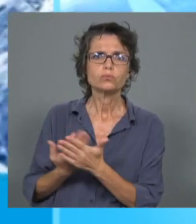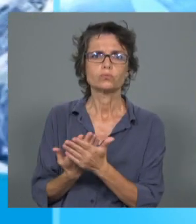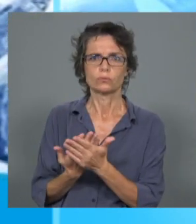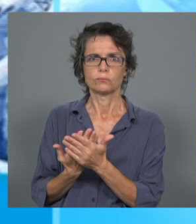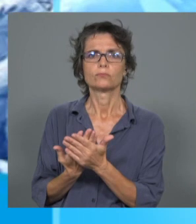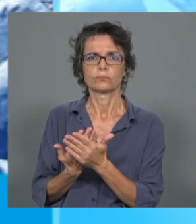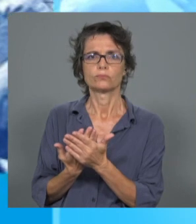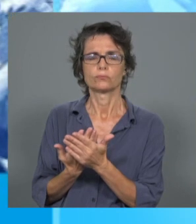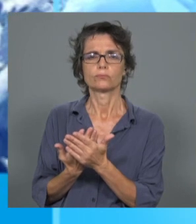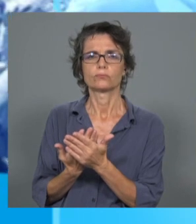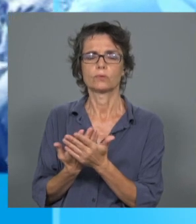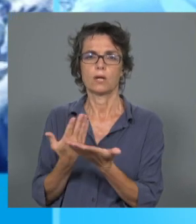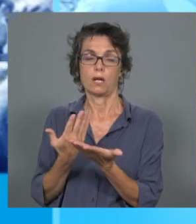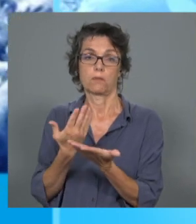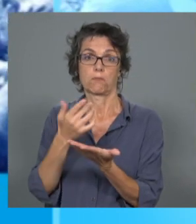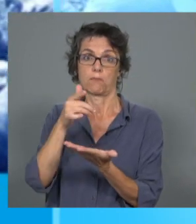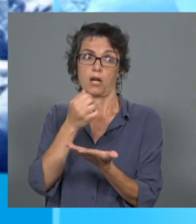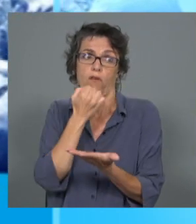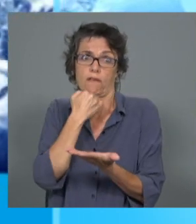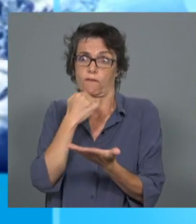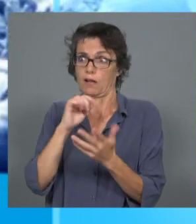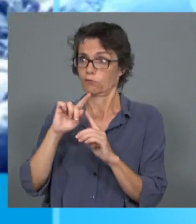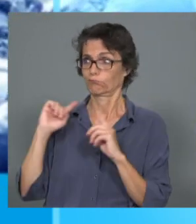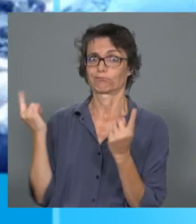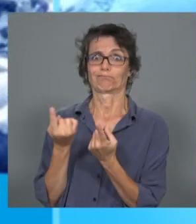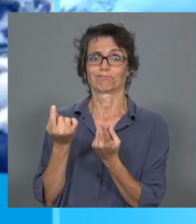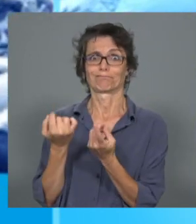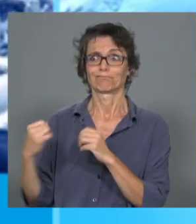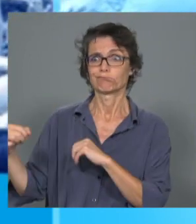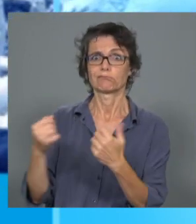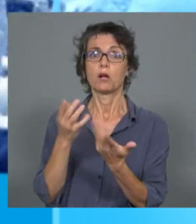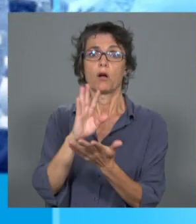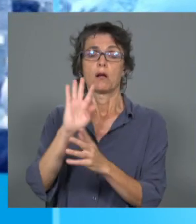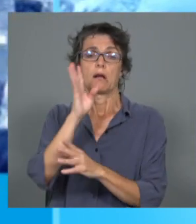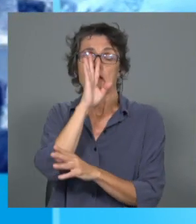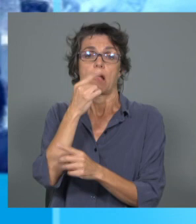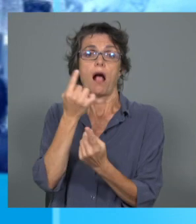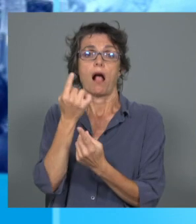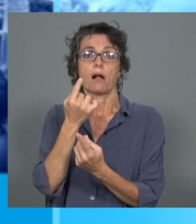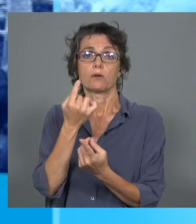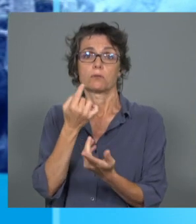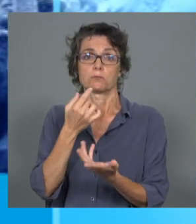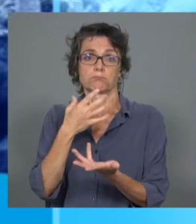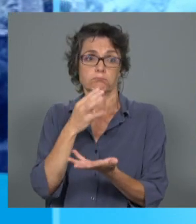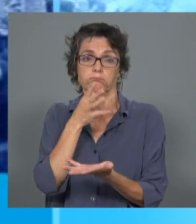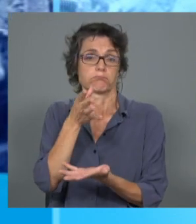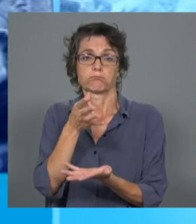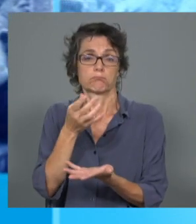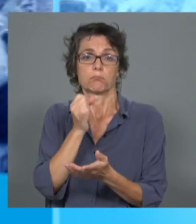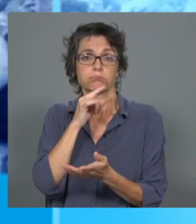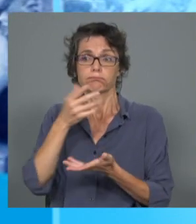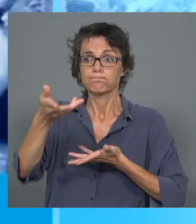eu. Penso que estão todas as partes satisfeitas. Quando têm alguma coisa a dizer, encontram-se e tratam